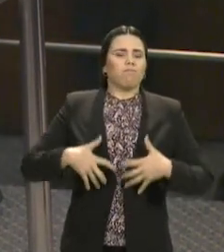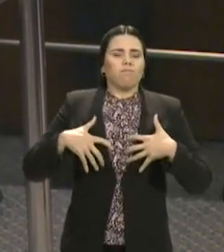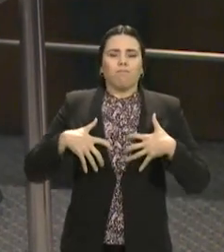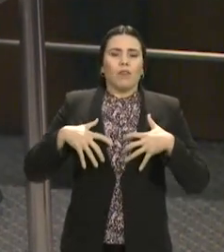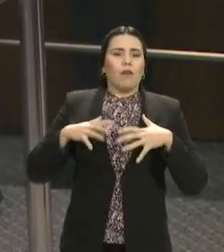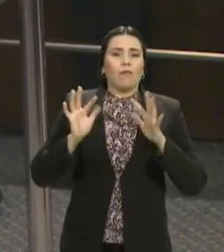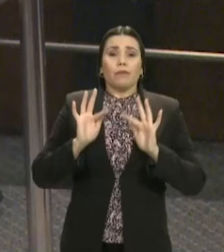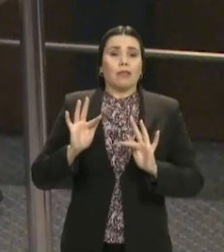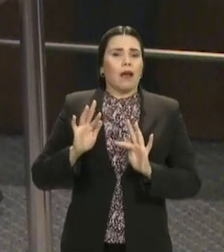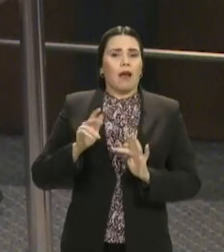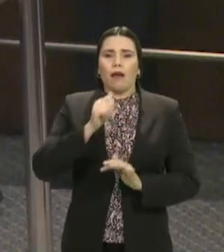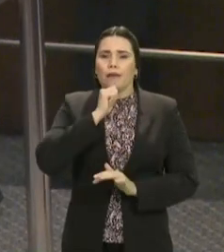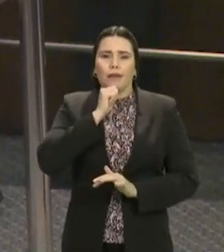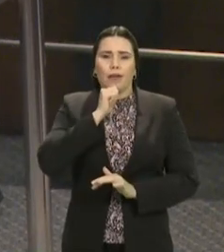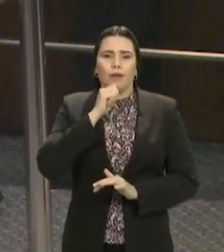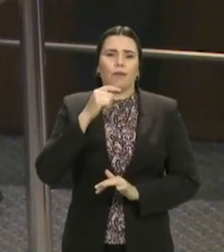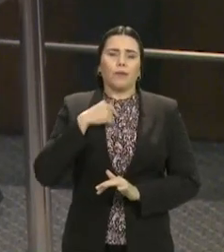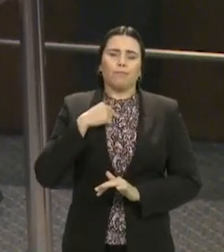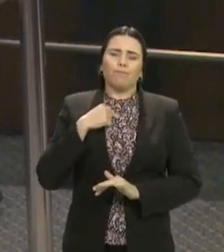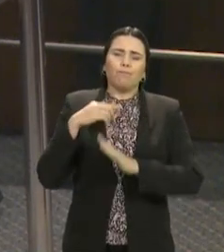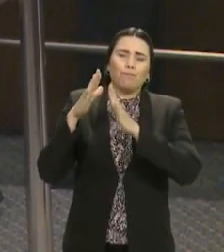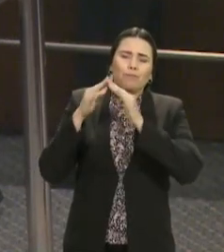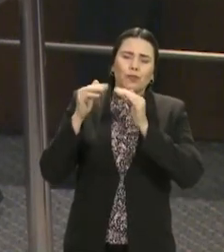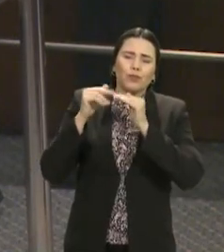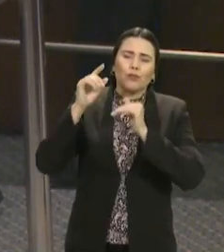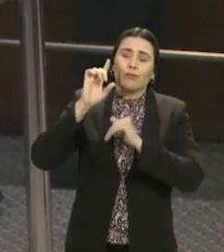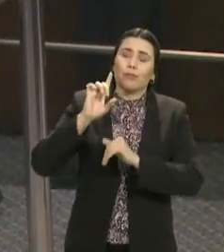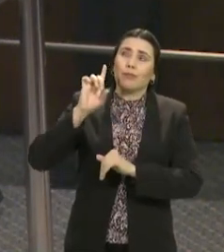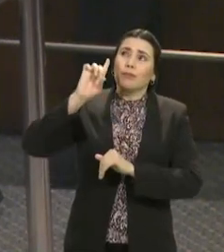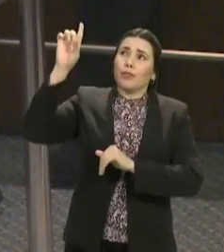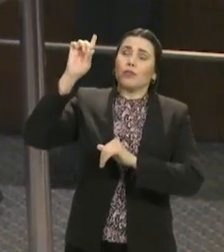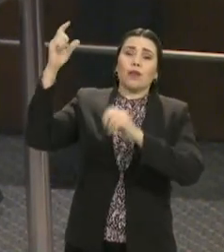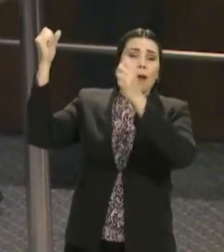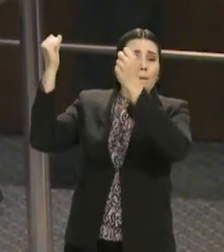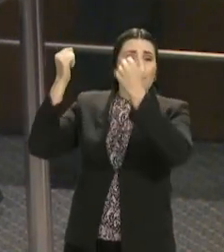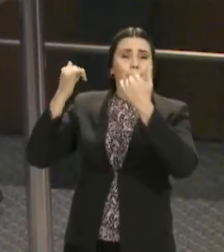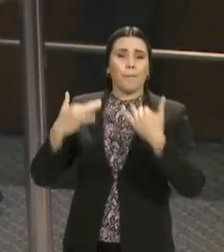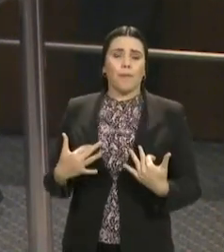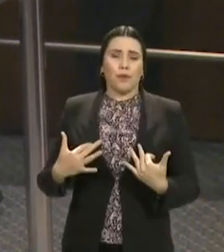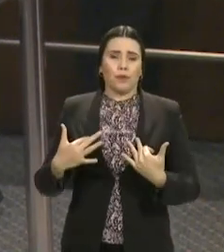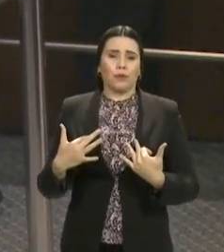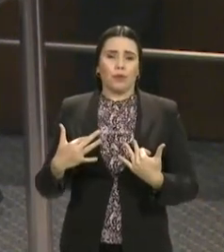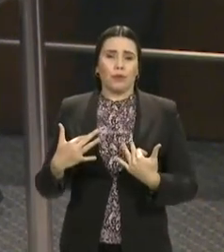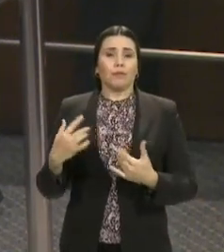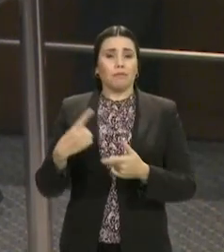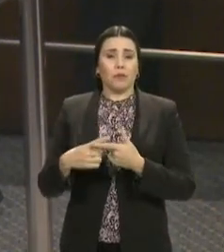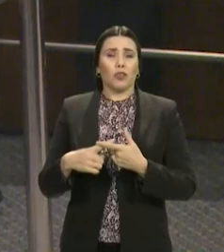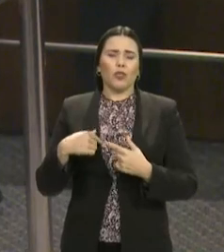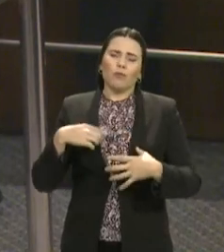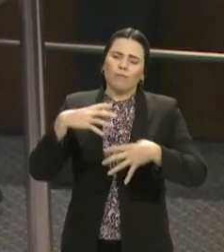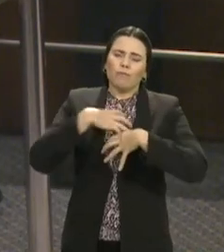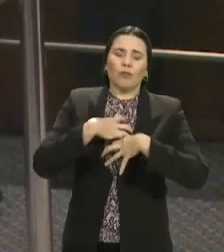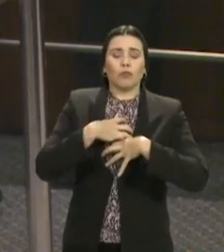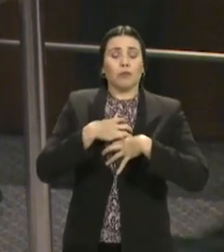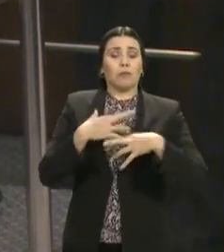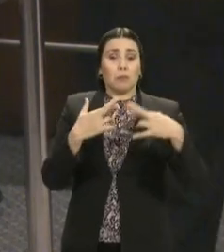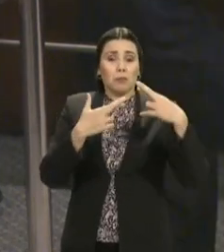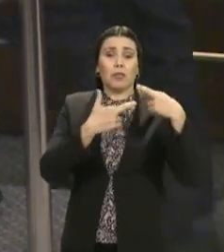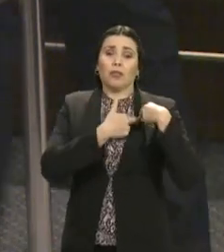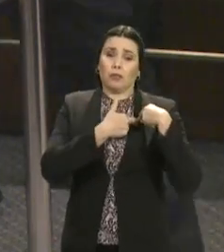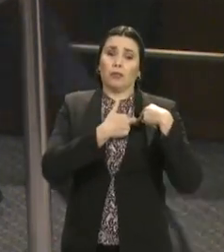missão. Uma missão que eu julgo, uma missão que Deus me preparou para esse momento.